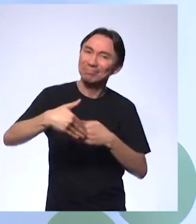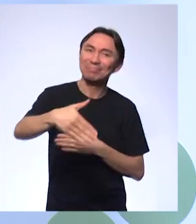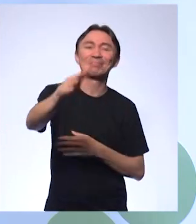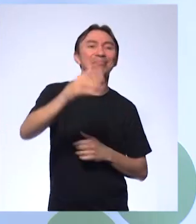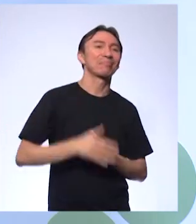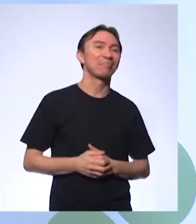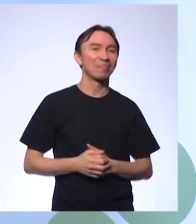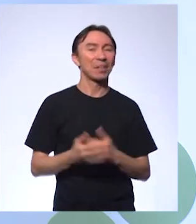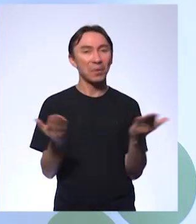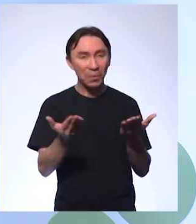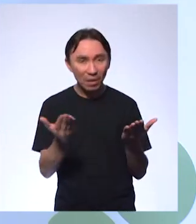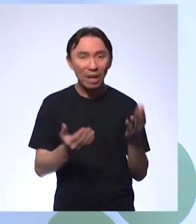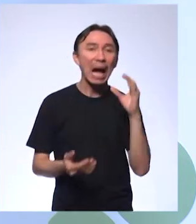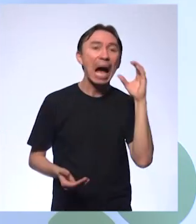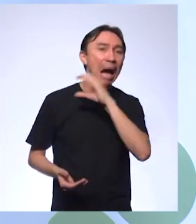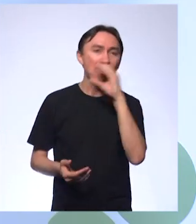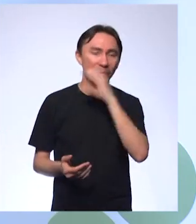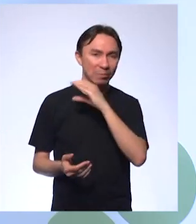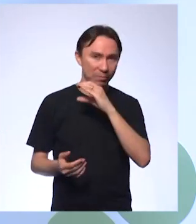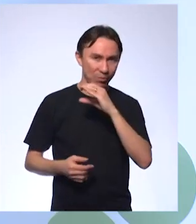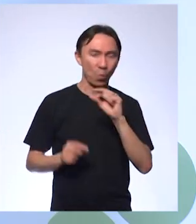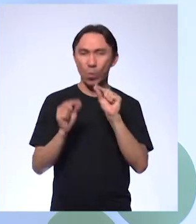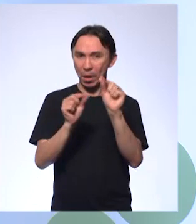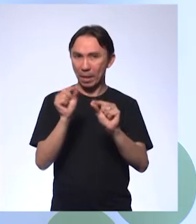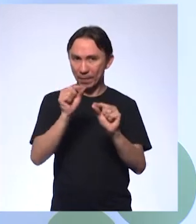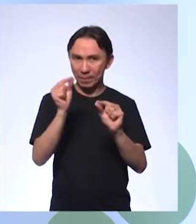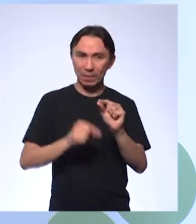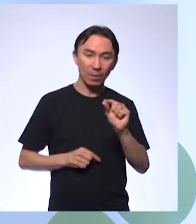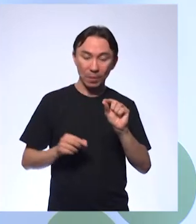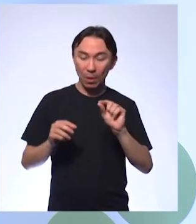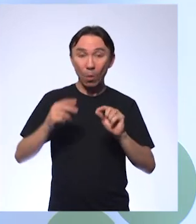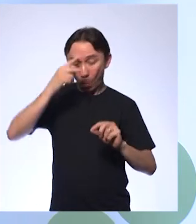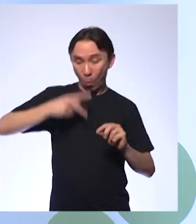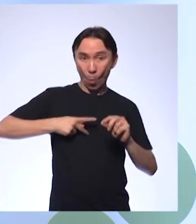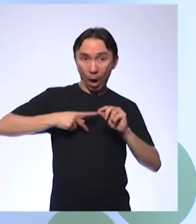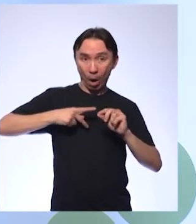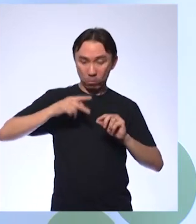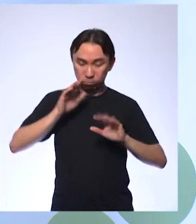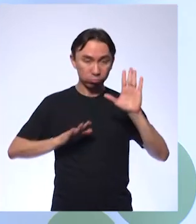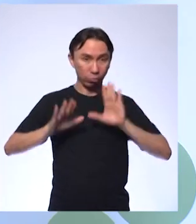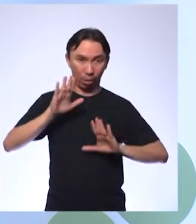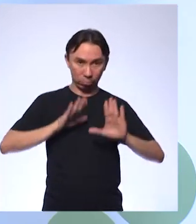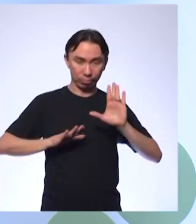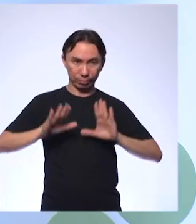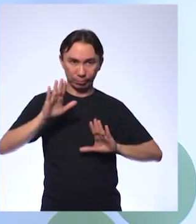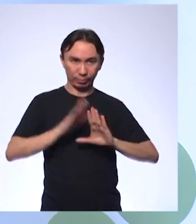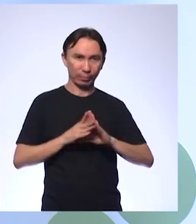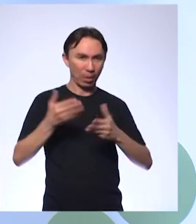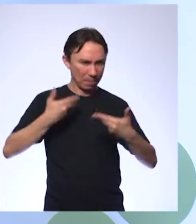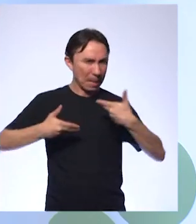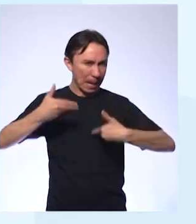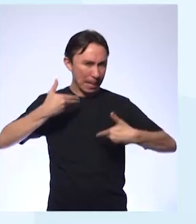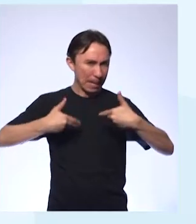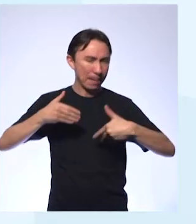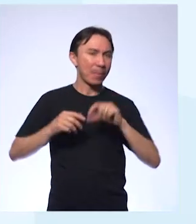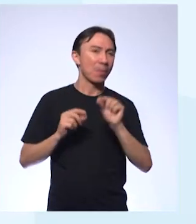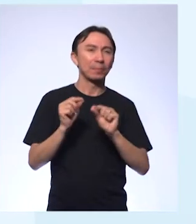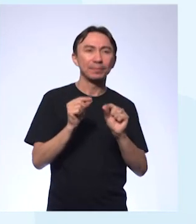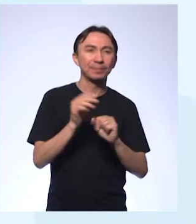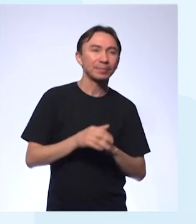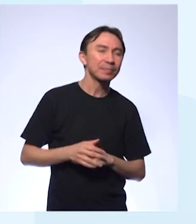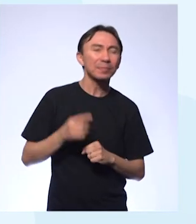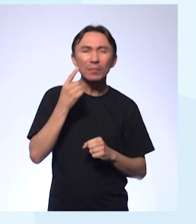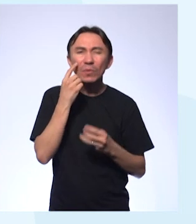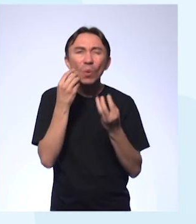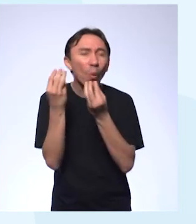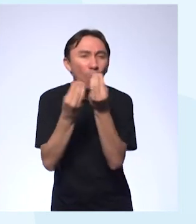falar rapidamente com vocês sobre autocuidado. Então, observem aqui na tela, eu coloquei um menu do autocuidado. O que a gente